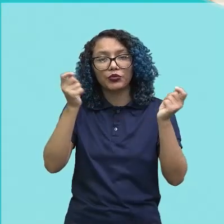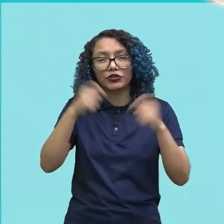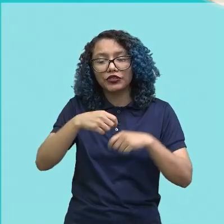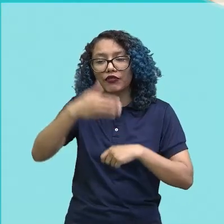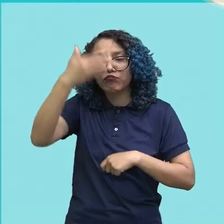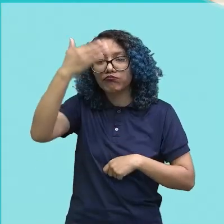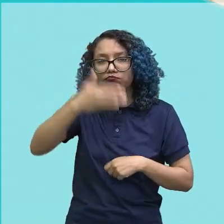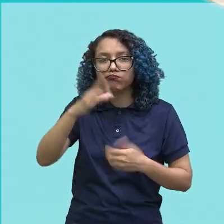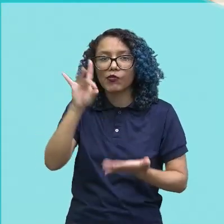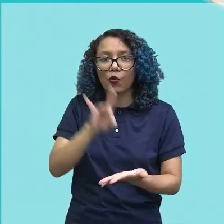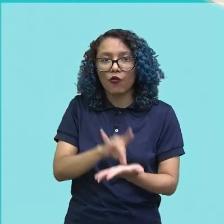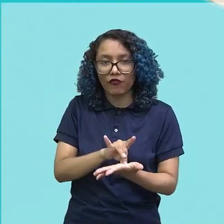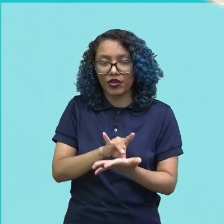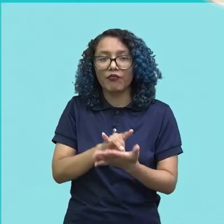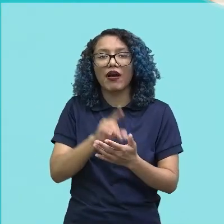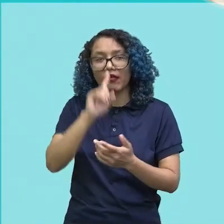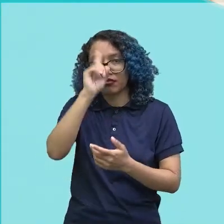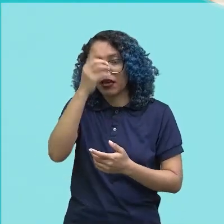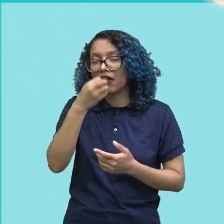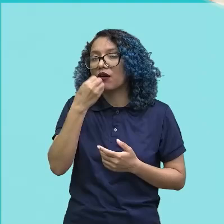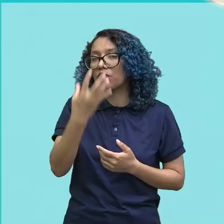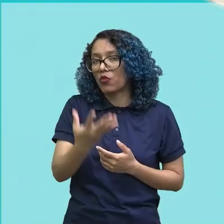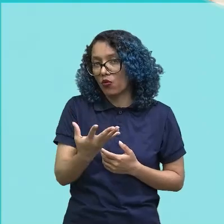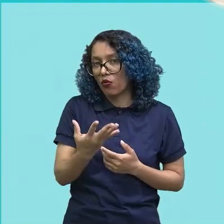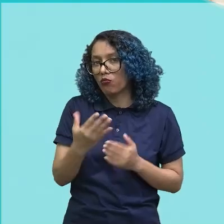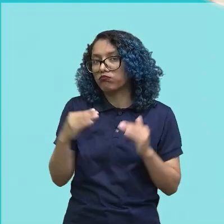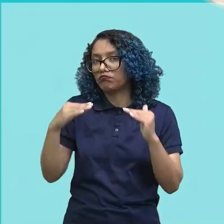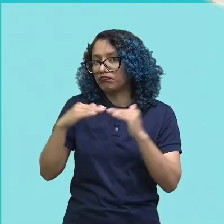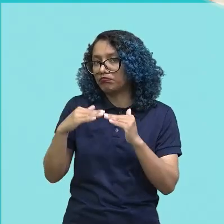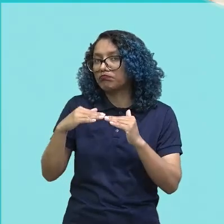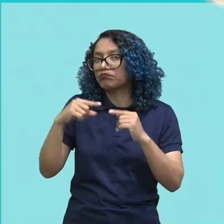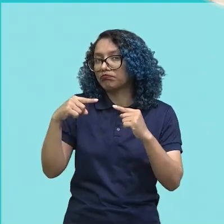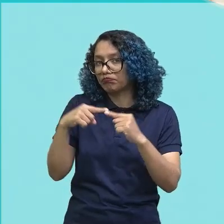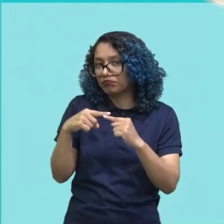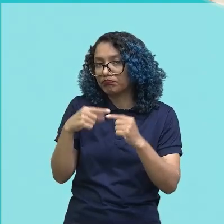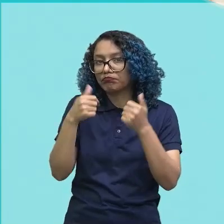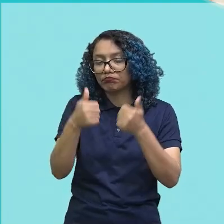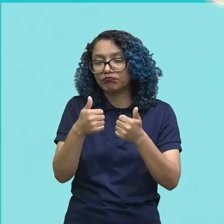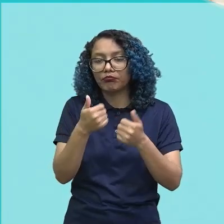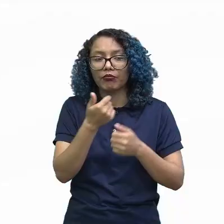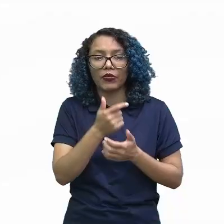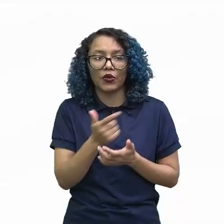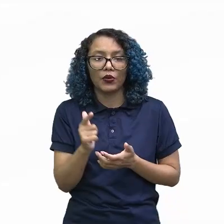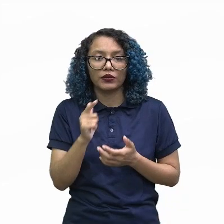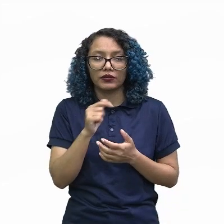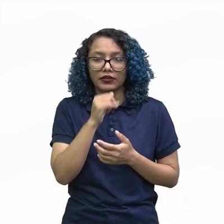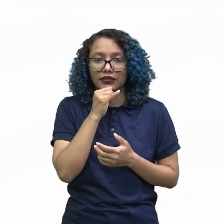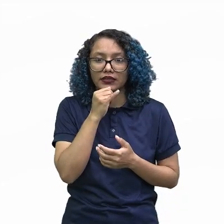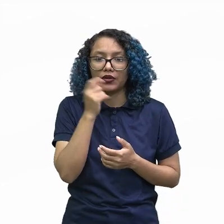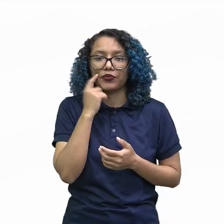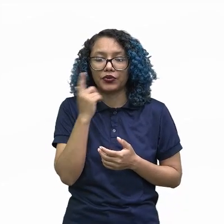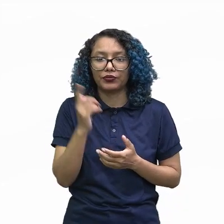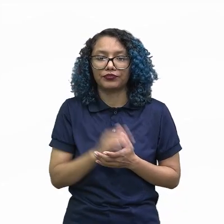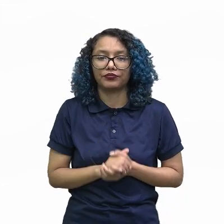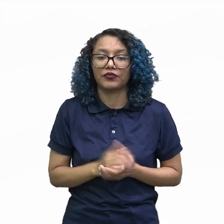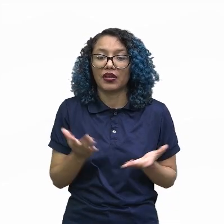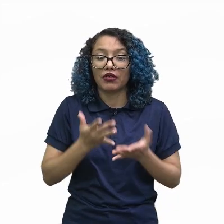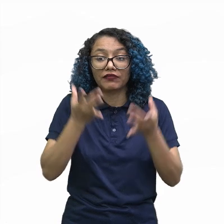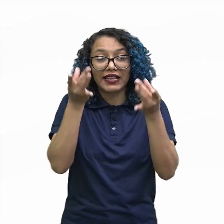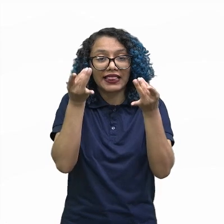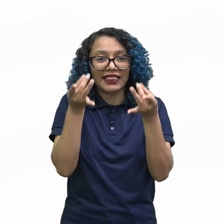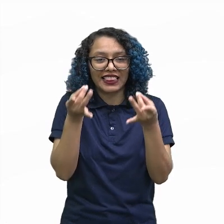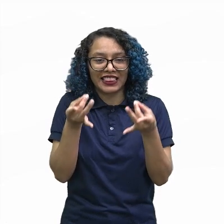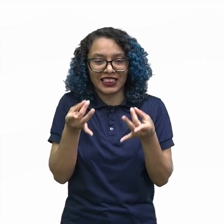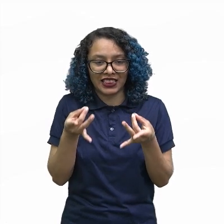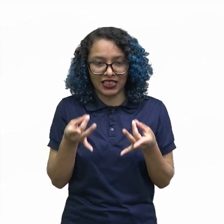confirmar essa ideia, ou seja, essa cumplicidade, ok? Mais exemplos colocando aí no nosso texto, observe que nós vamos detalhar esse